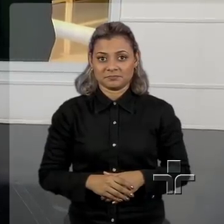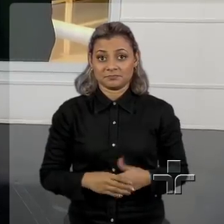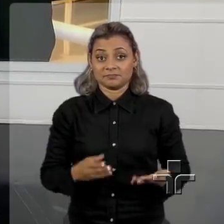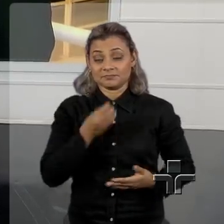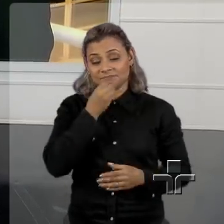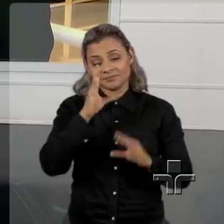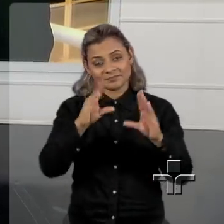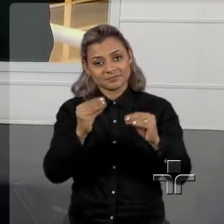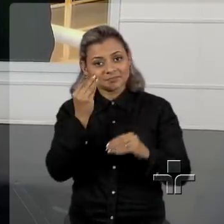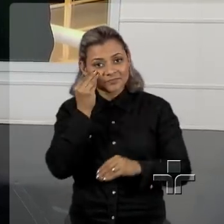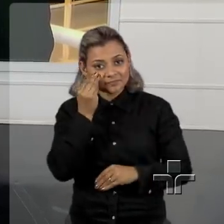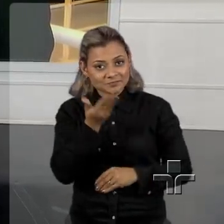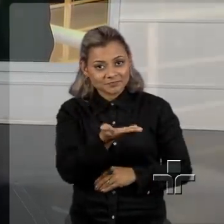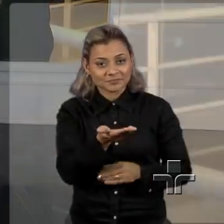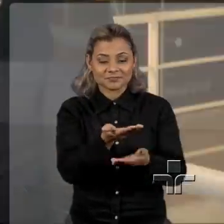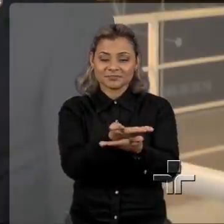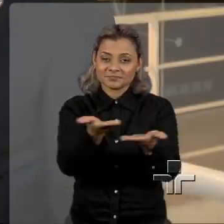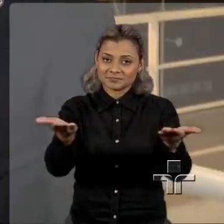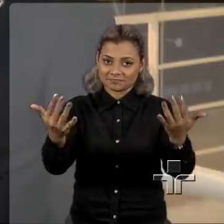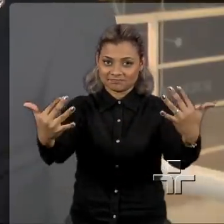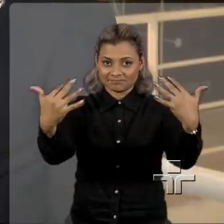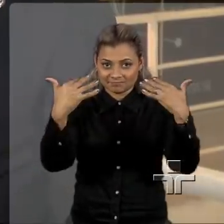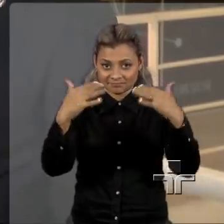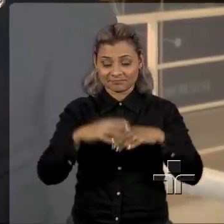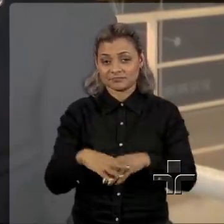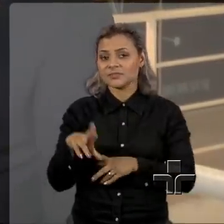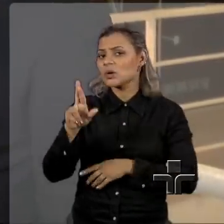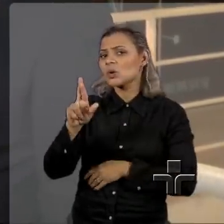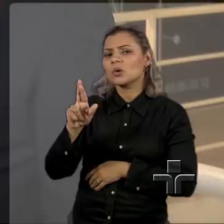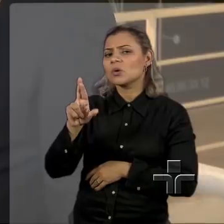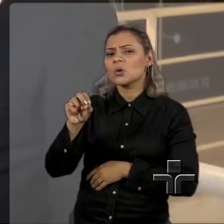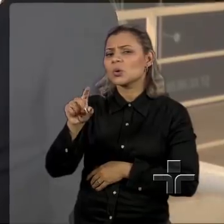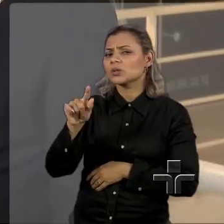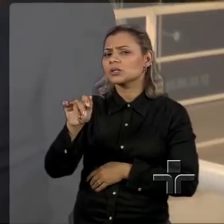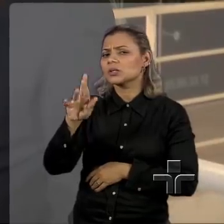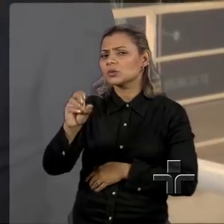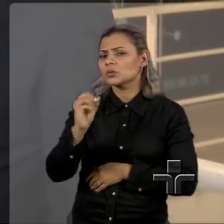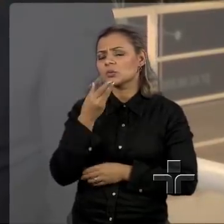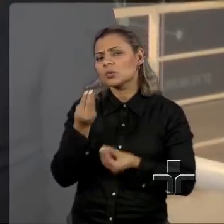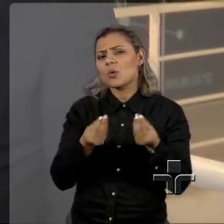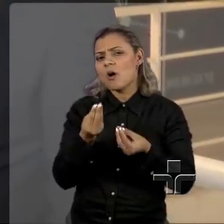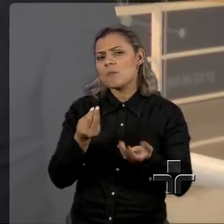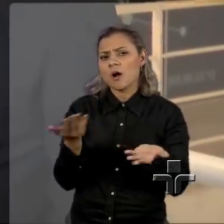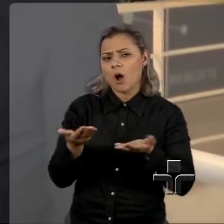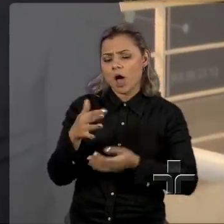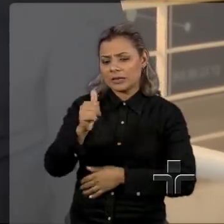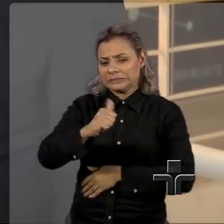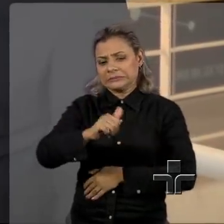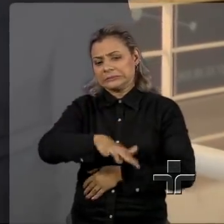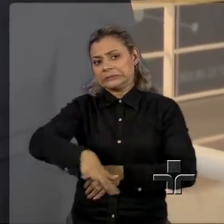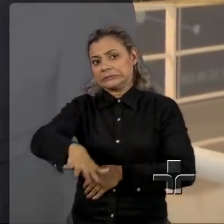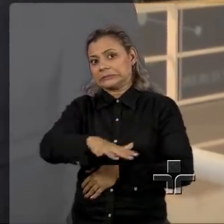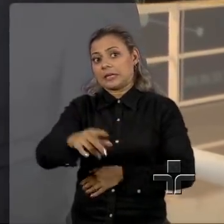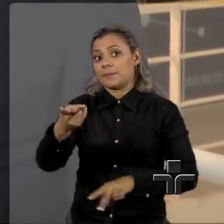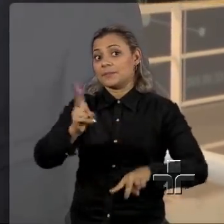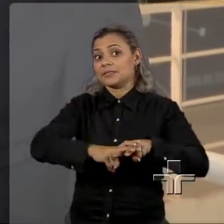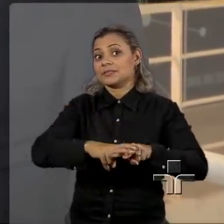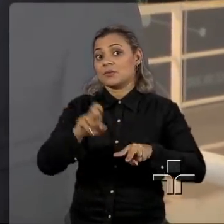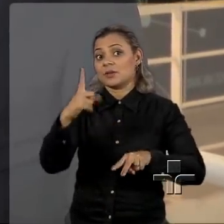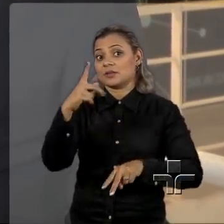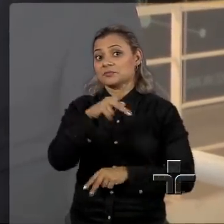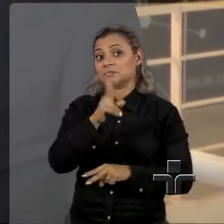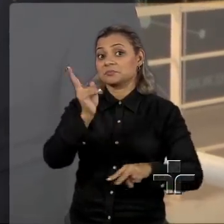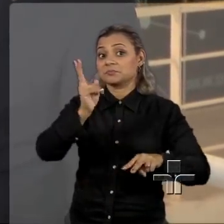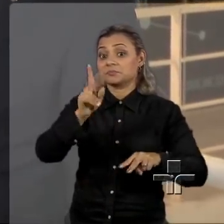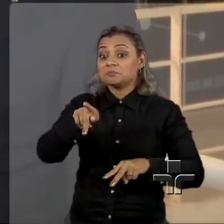Boa noite, Joyce, boa noite a todos que nos assistem. Rodrigo, qual a análise que se pode fazer dessa prisão do ex-presidente Temer